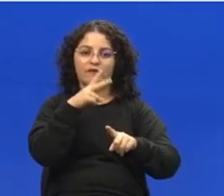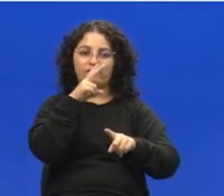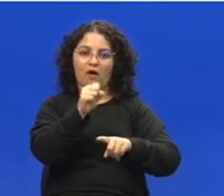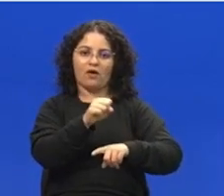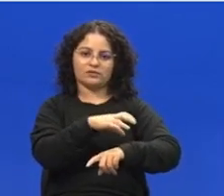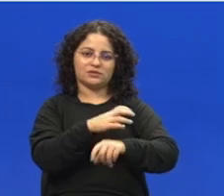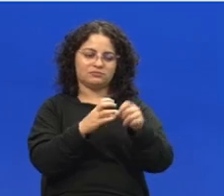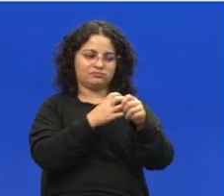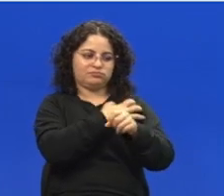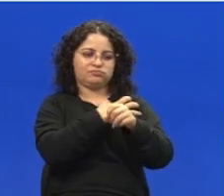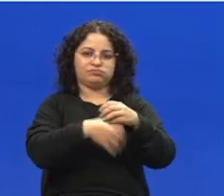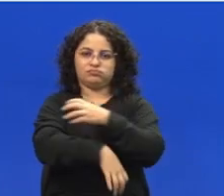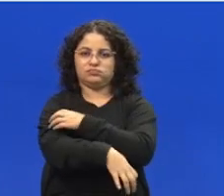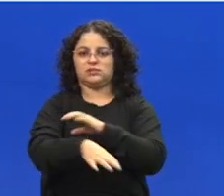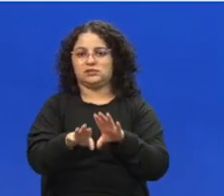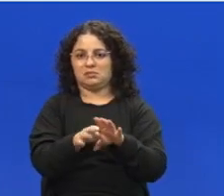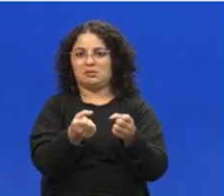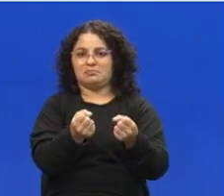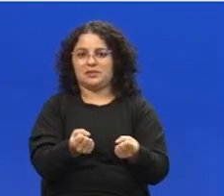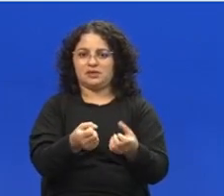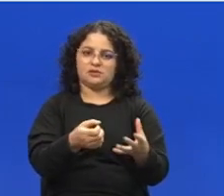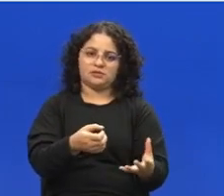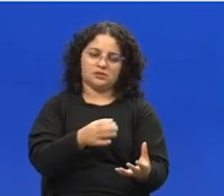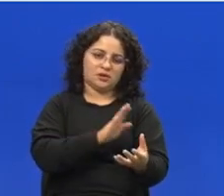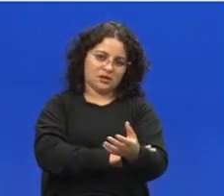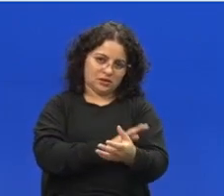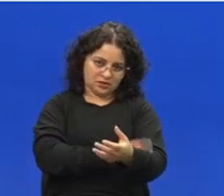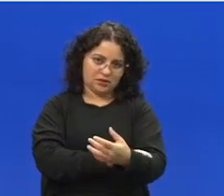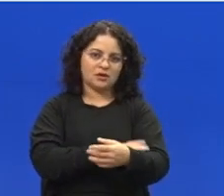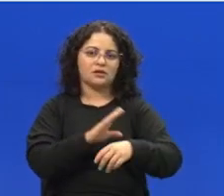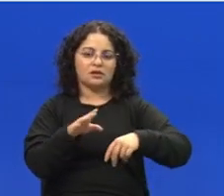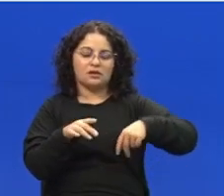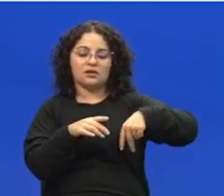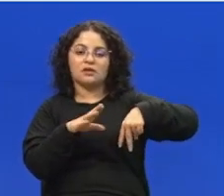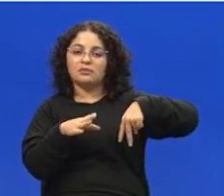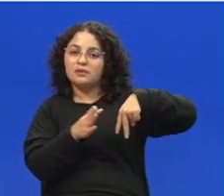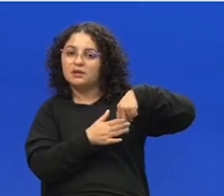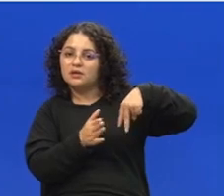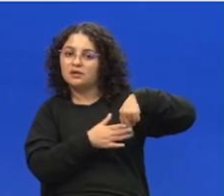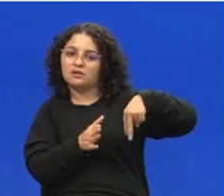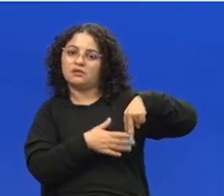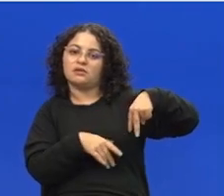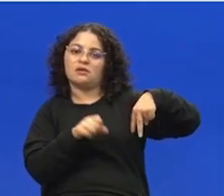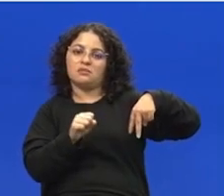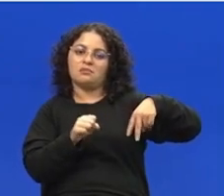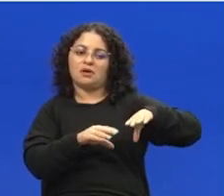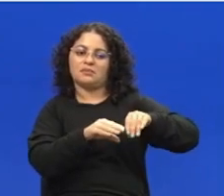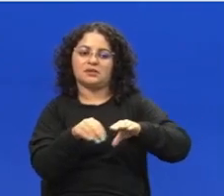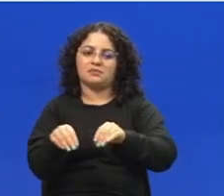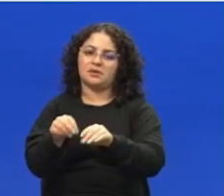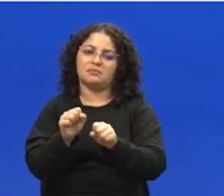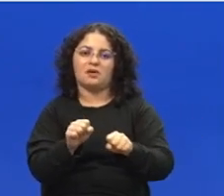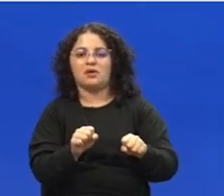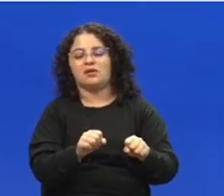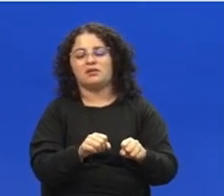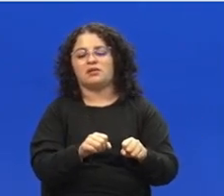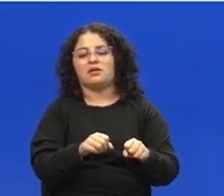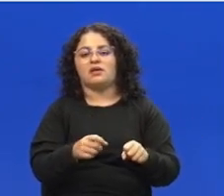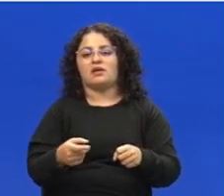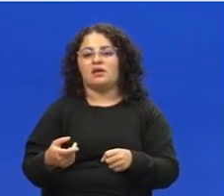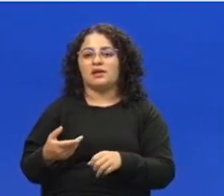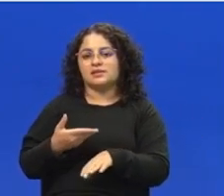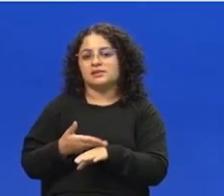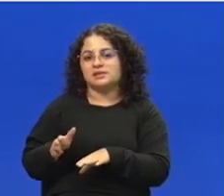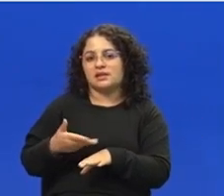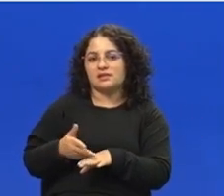estimulação de descarga de peso no membro, tanto inferior quanto superior, posso manipular, posso mobilizar, reeducação